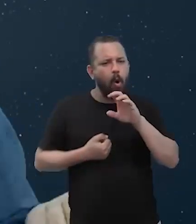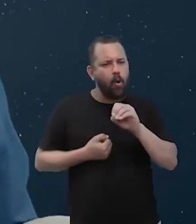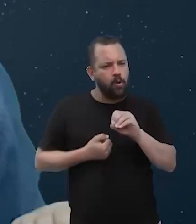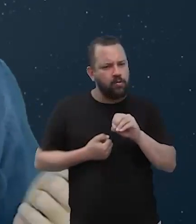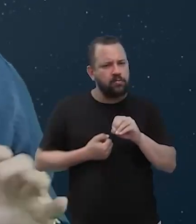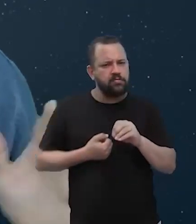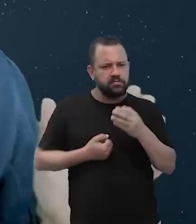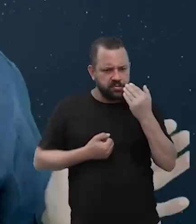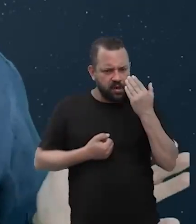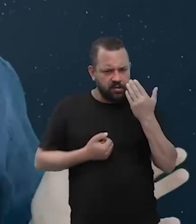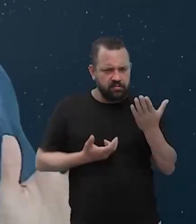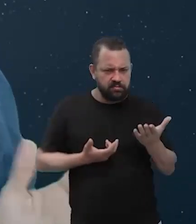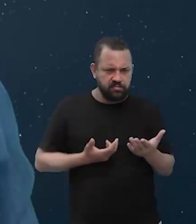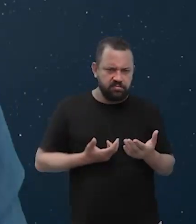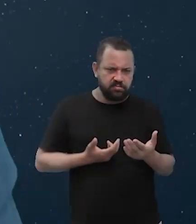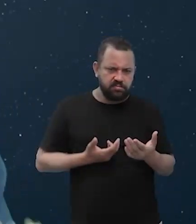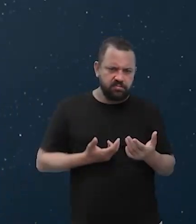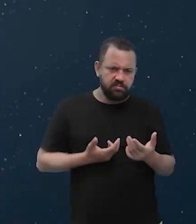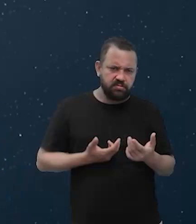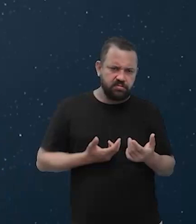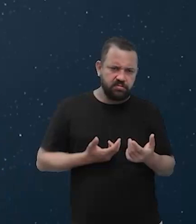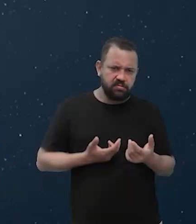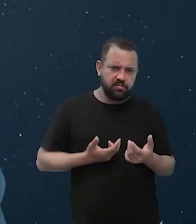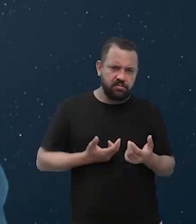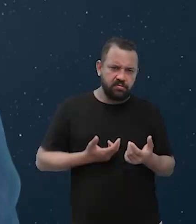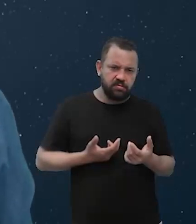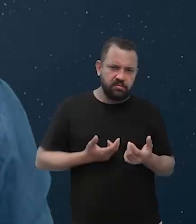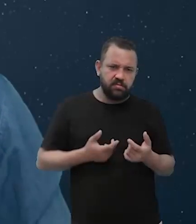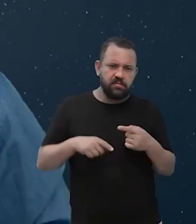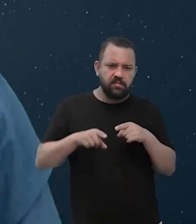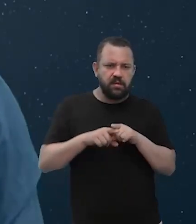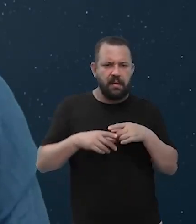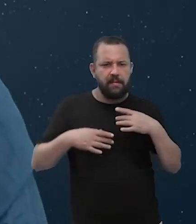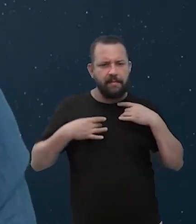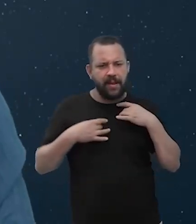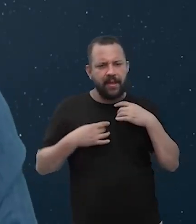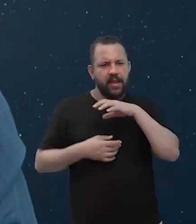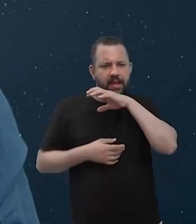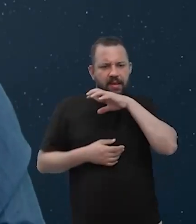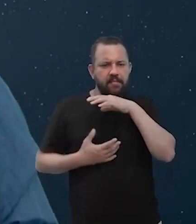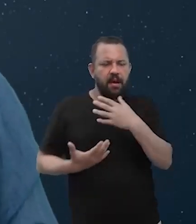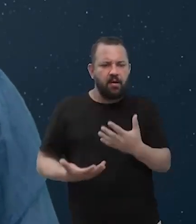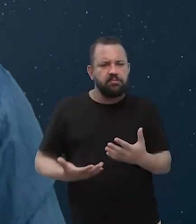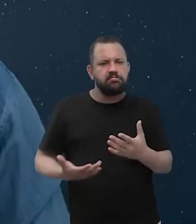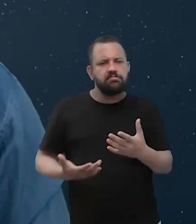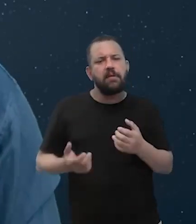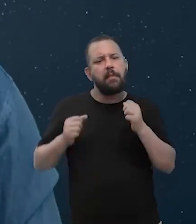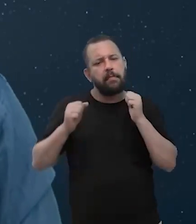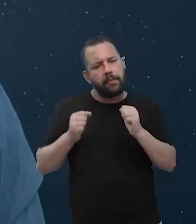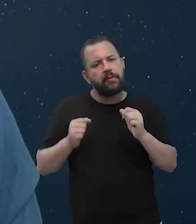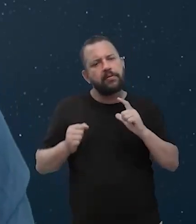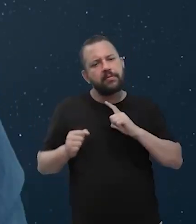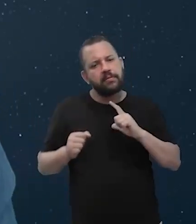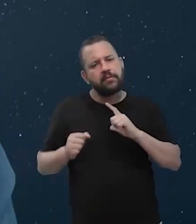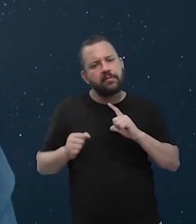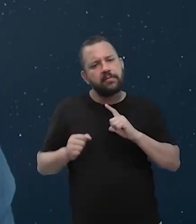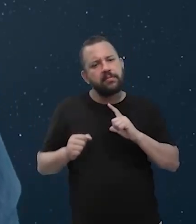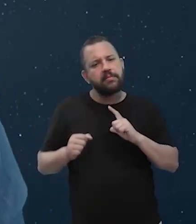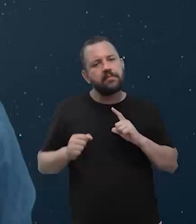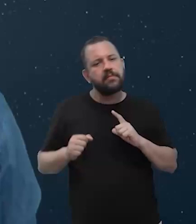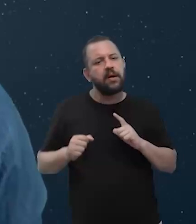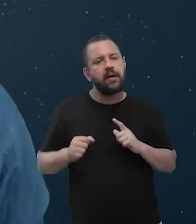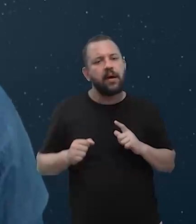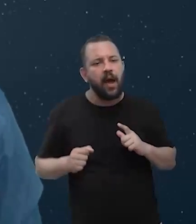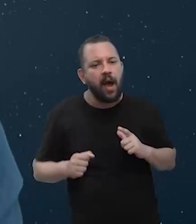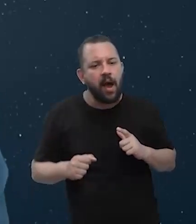ou talvez, né, não é muito legal não, mas de pele de animais, isso daí pode estar acarretando, tá, essa questão da propagação. Então,